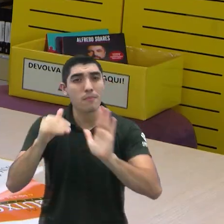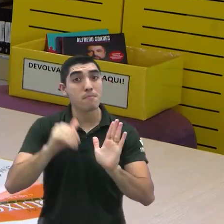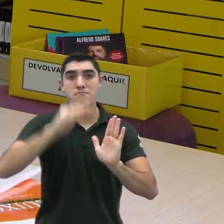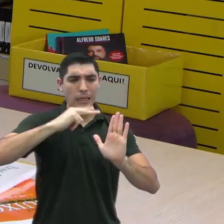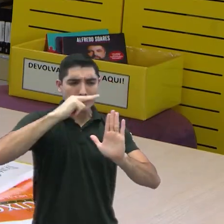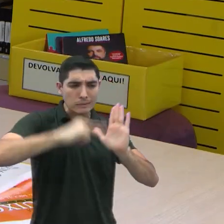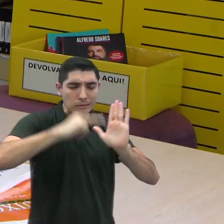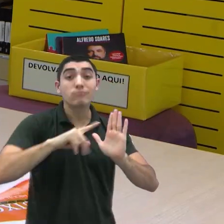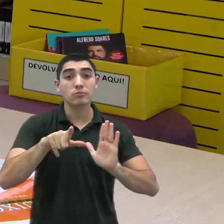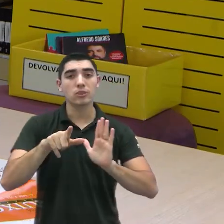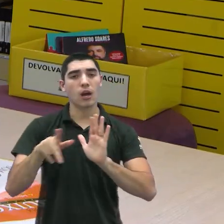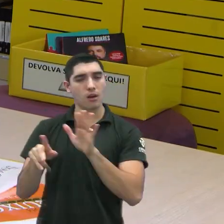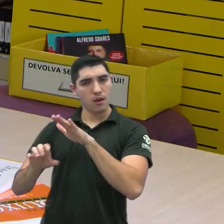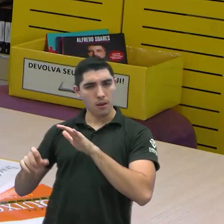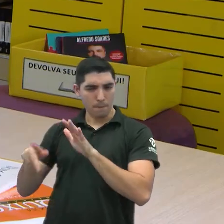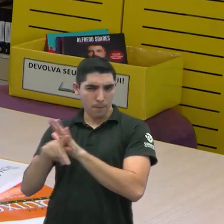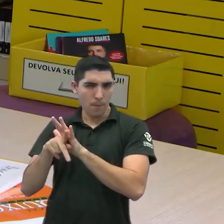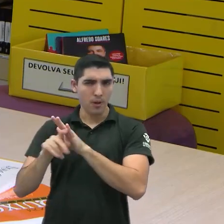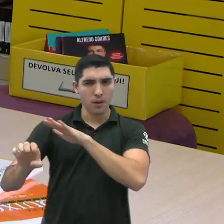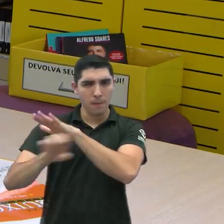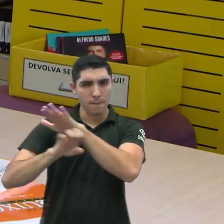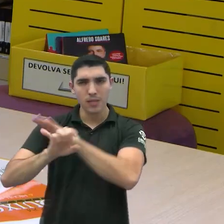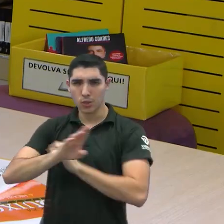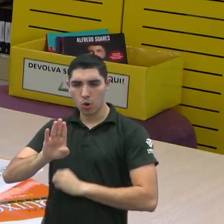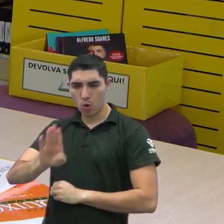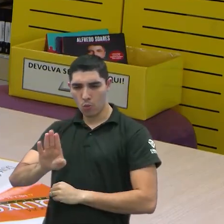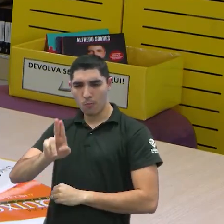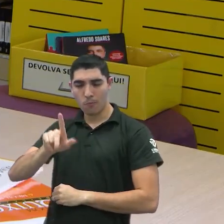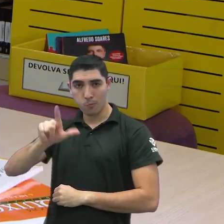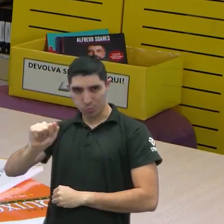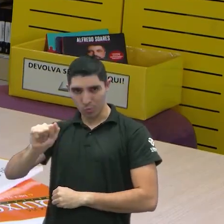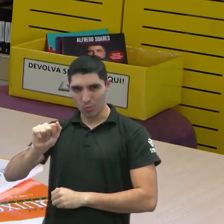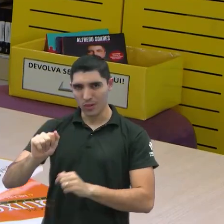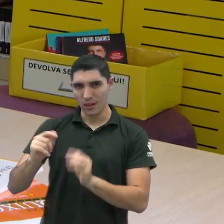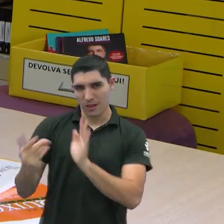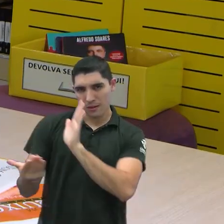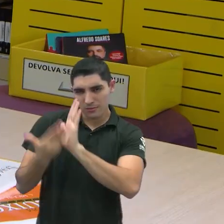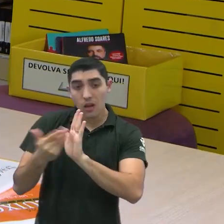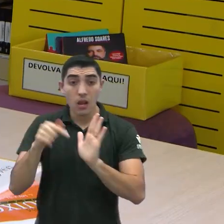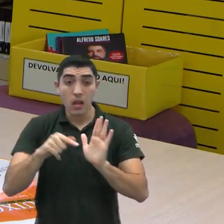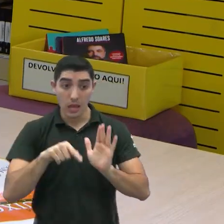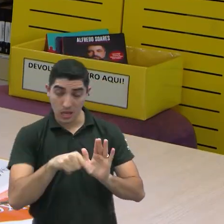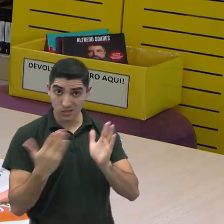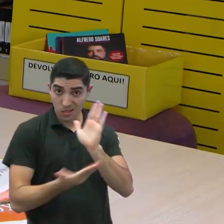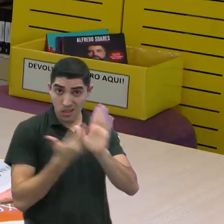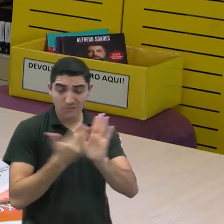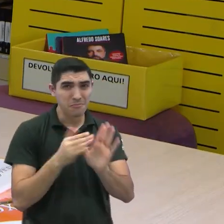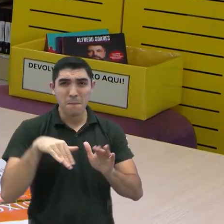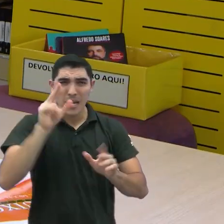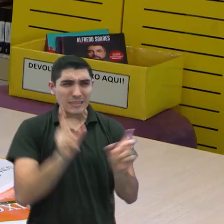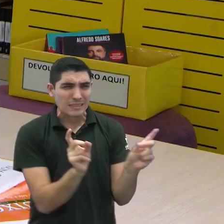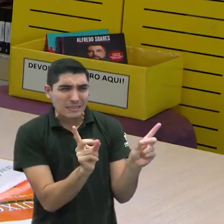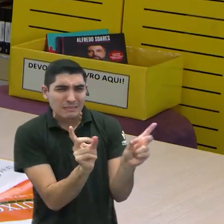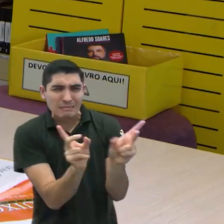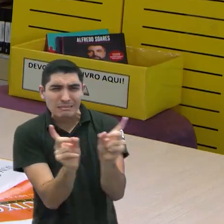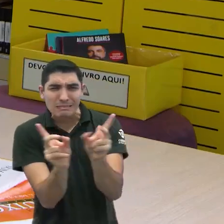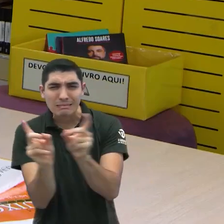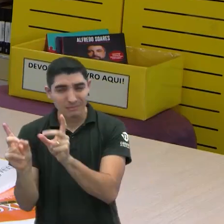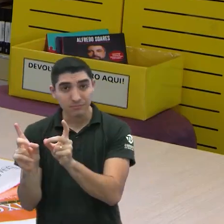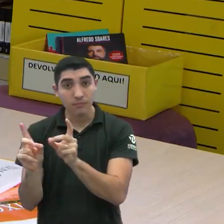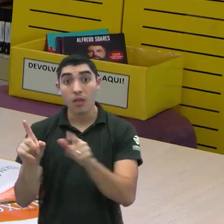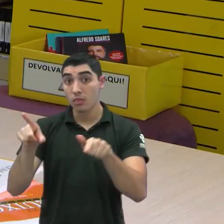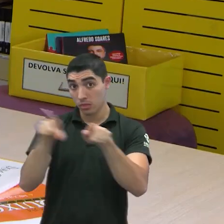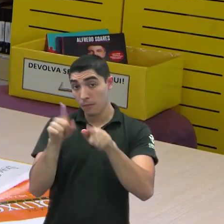com uma pesquisa feita pela revista Bula, Dom Quixote é o livro de ficção mais vendido da história da humanidade. Uma